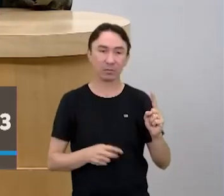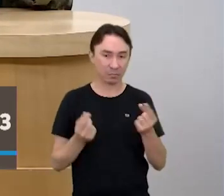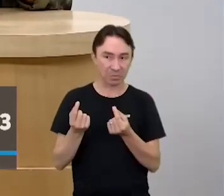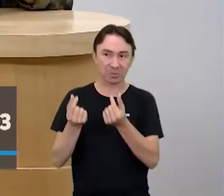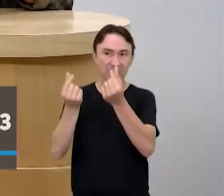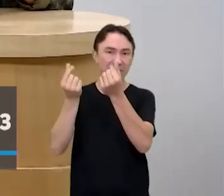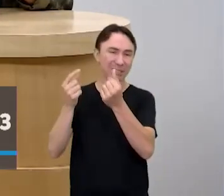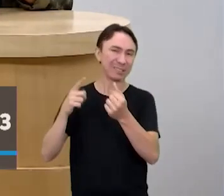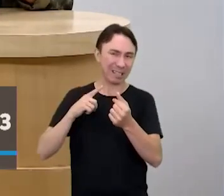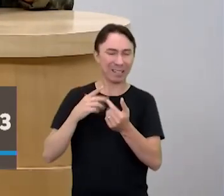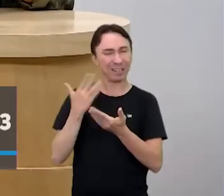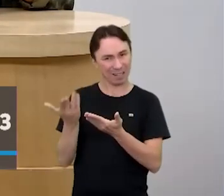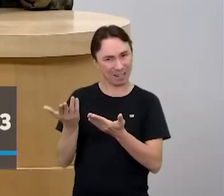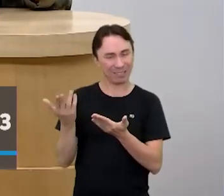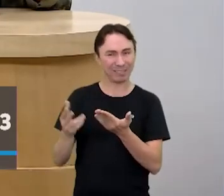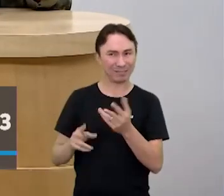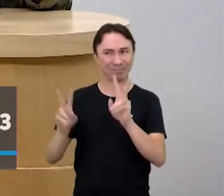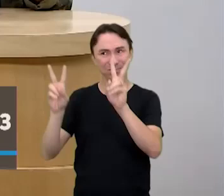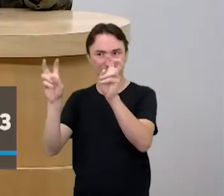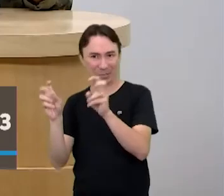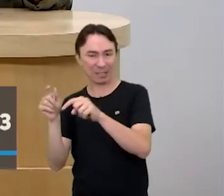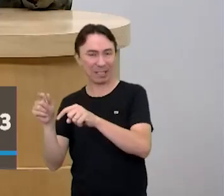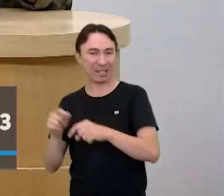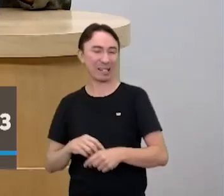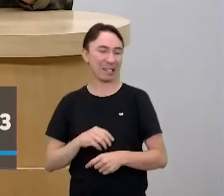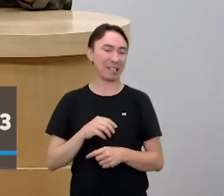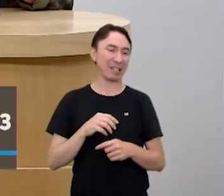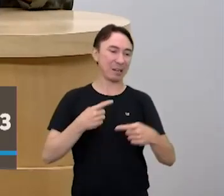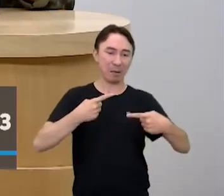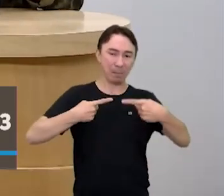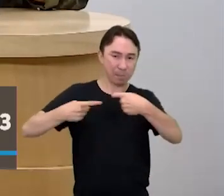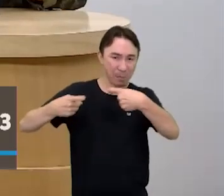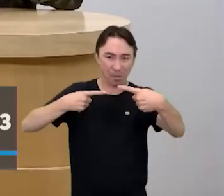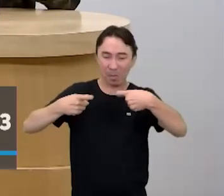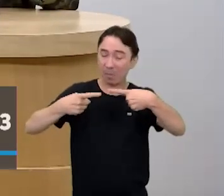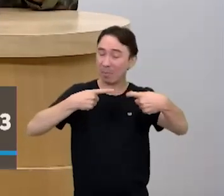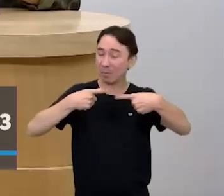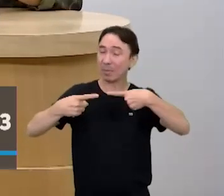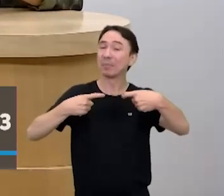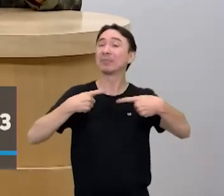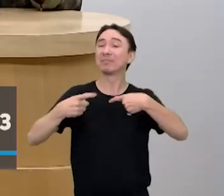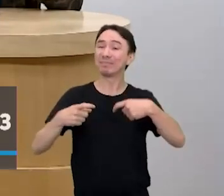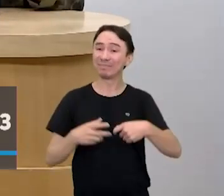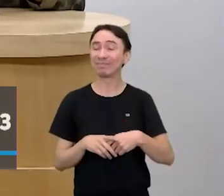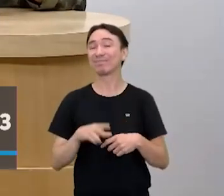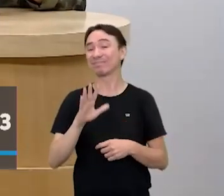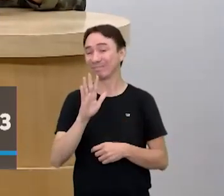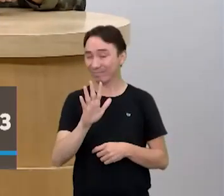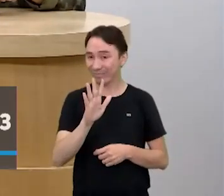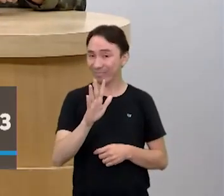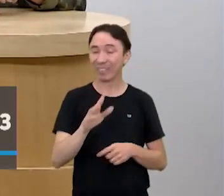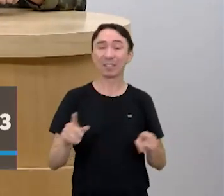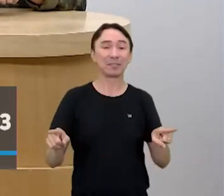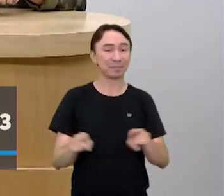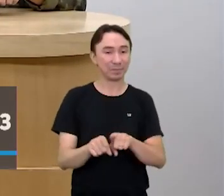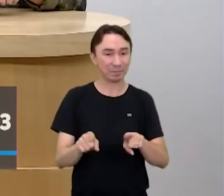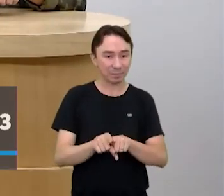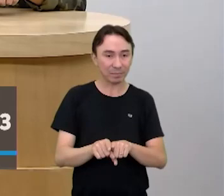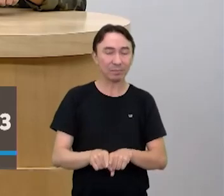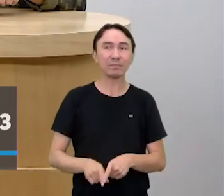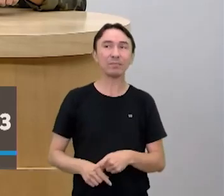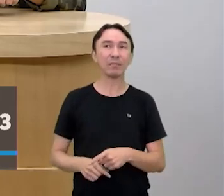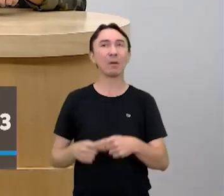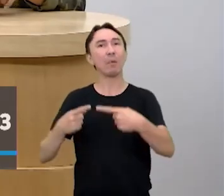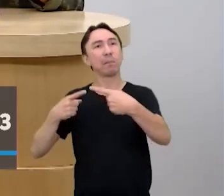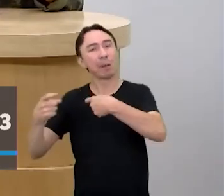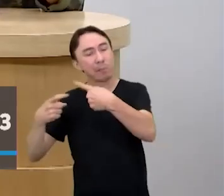mas as consequências que ela traz para toda a humanidade. Exato. Então, acho que isso é uma pauta que está ressaltando. E as consequências da pandemia também. Guerra,